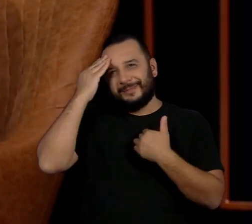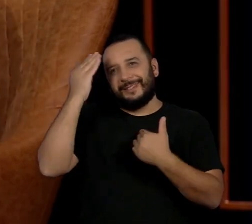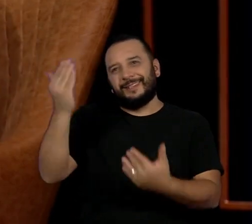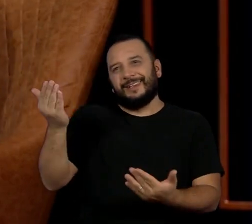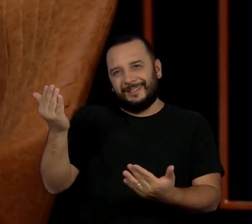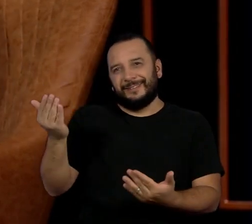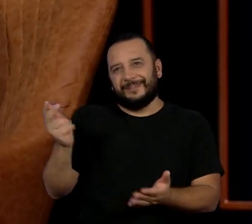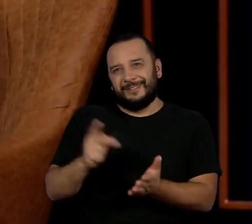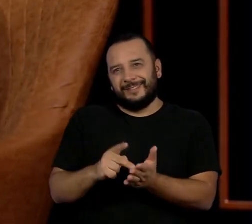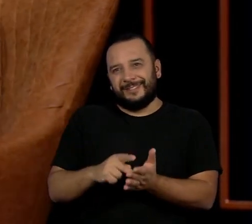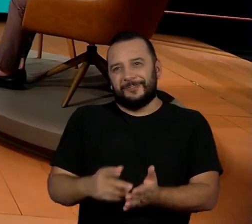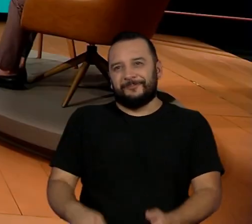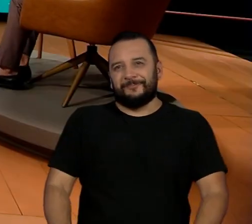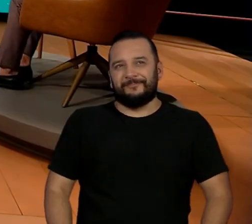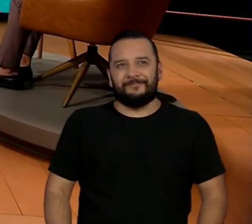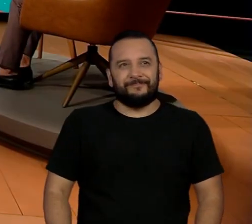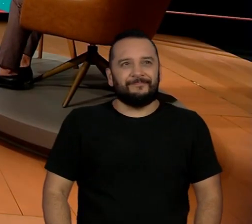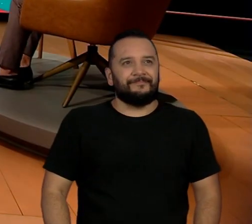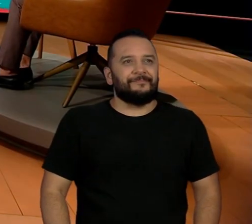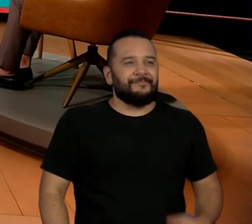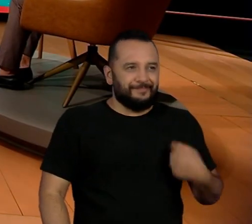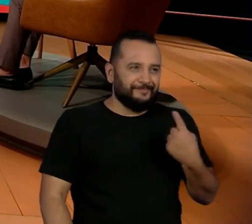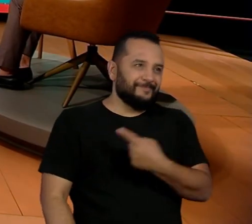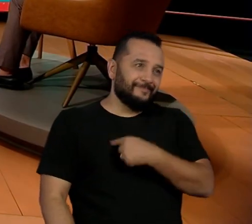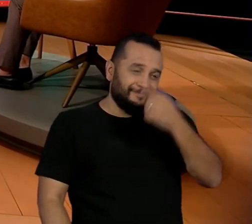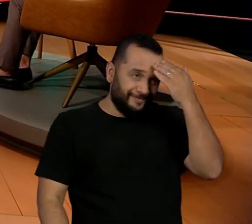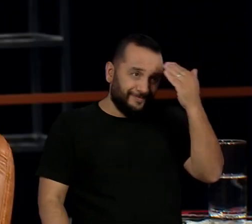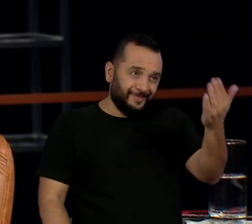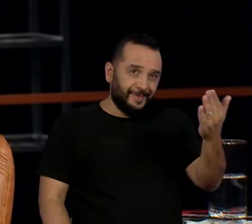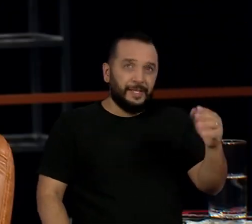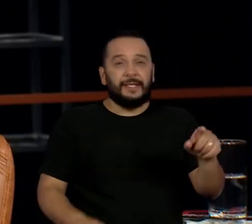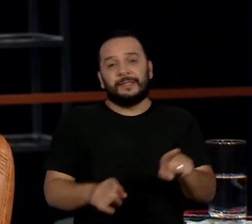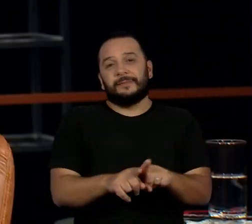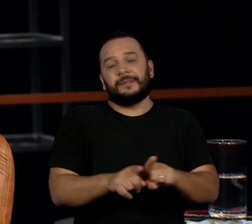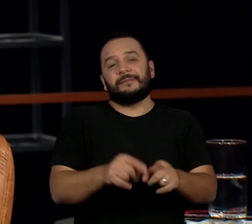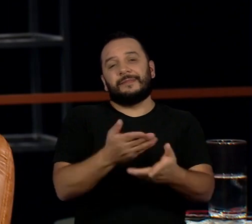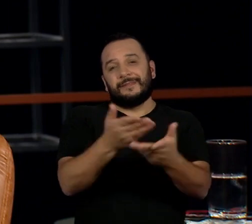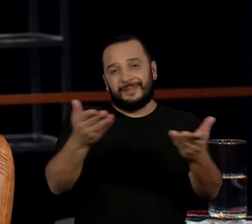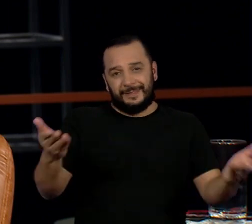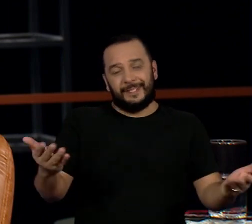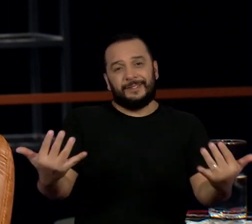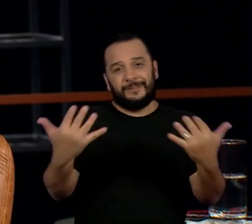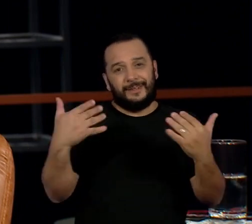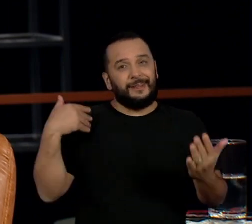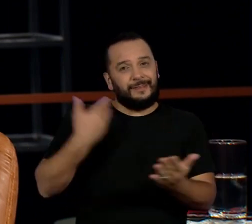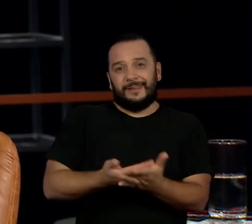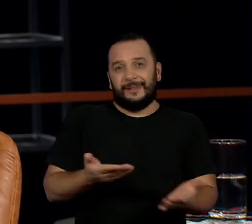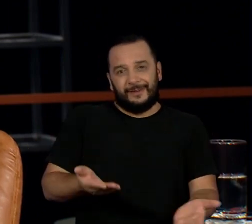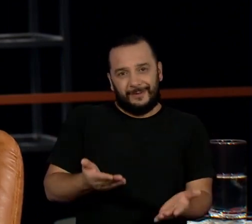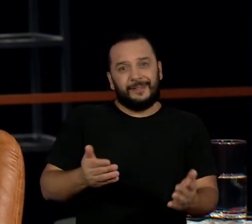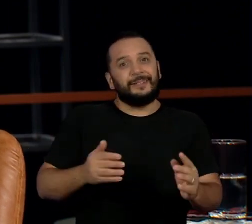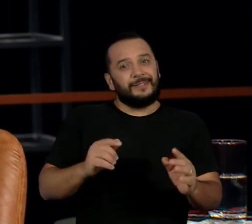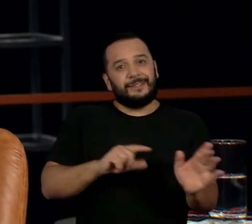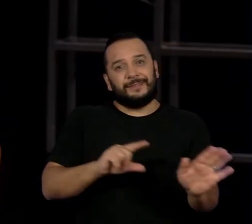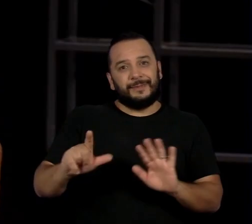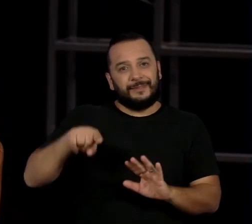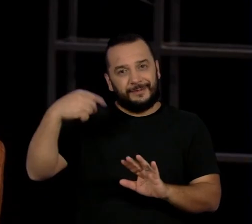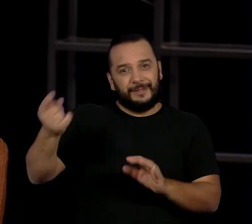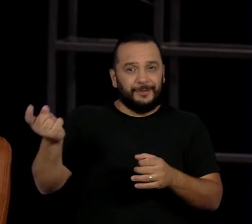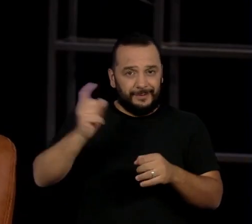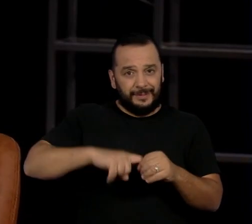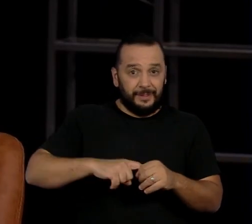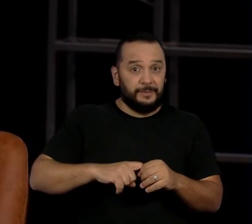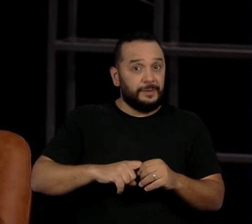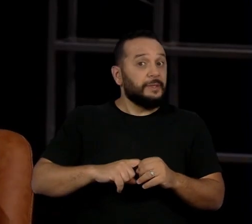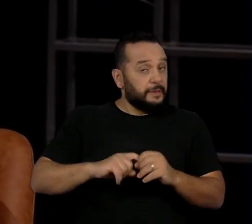esse programa. Nós é que agradecemos. Agradecemos também a vocês que nos acompanharam até agora e voltamos na semana que vem. A